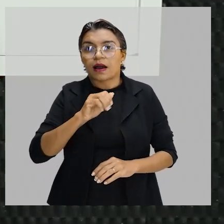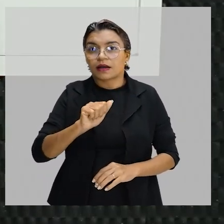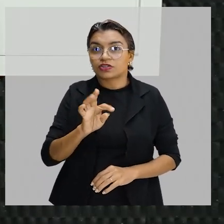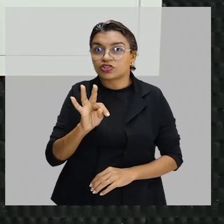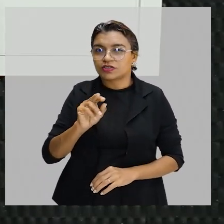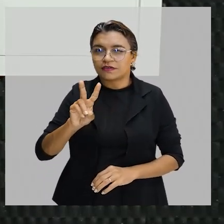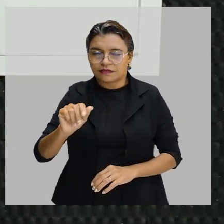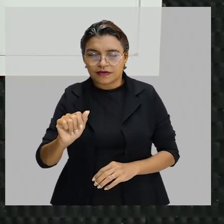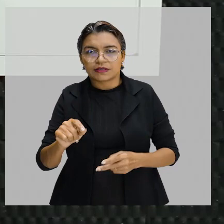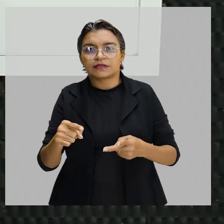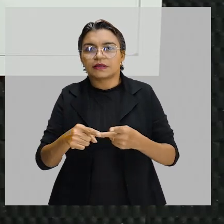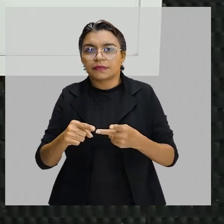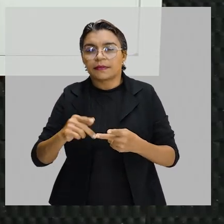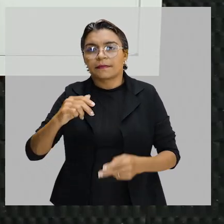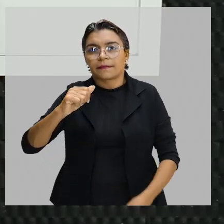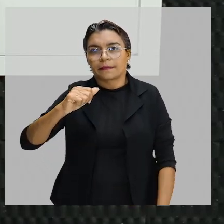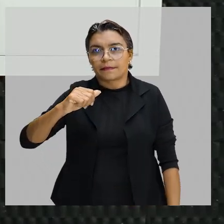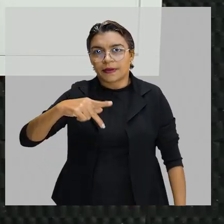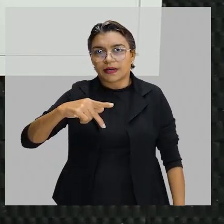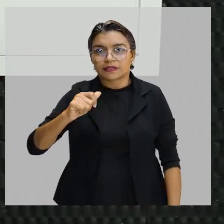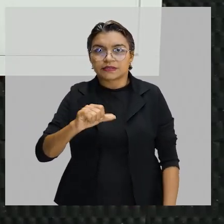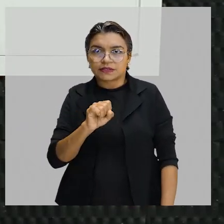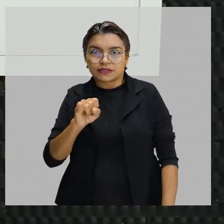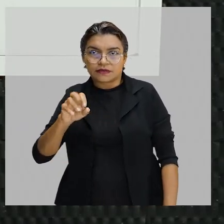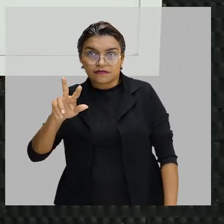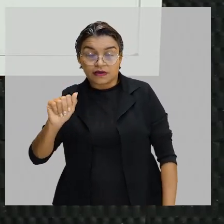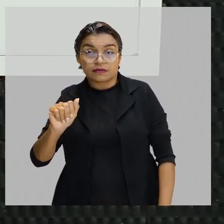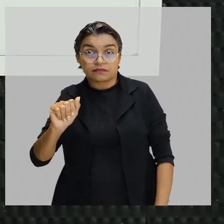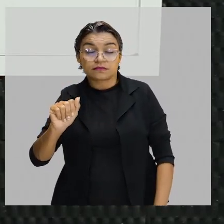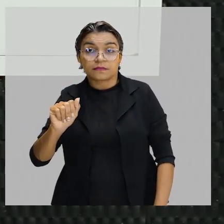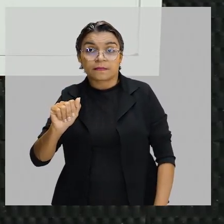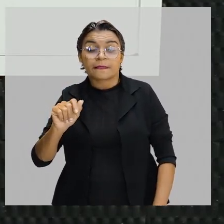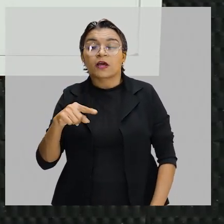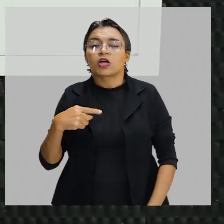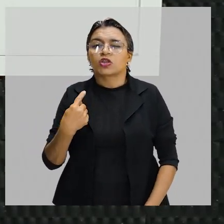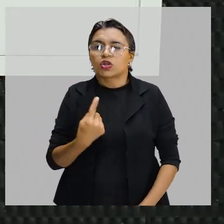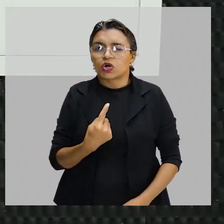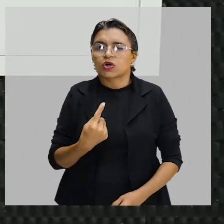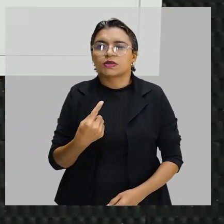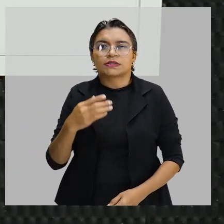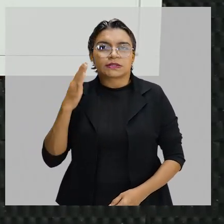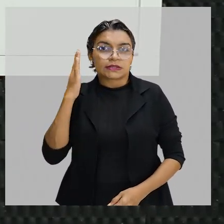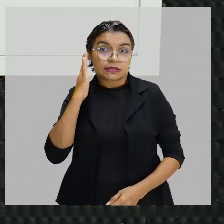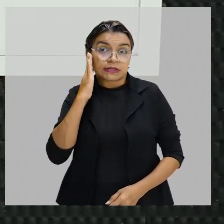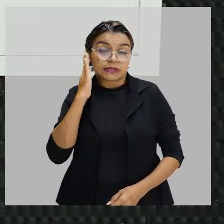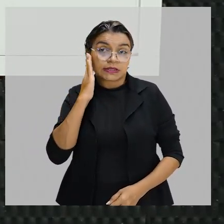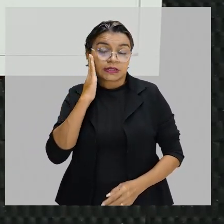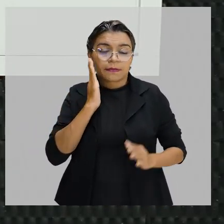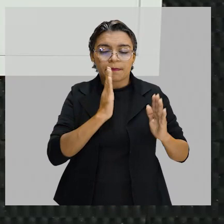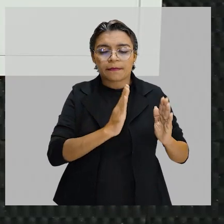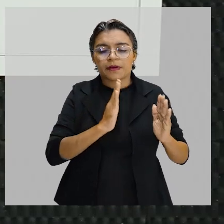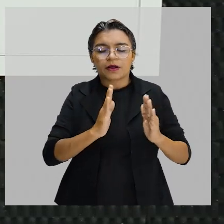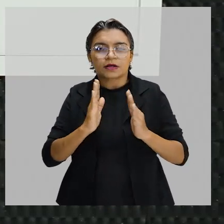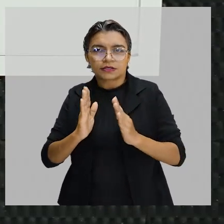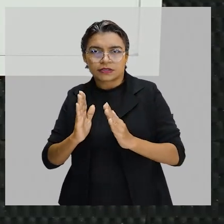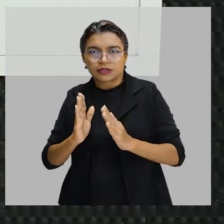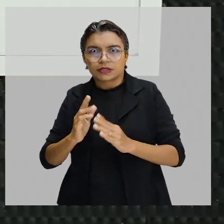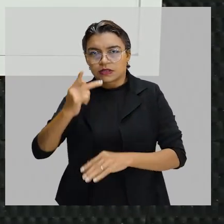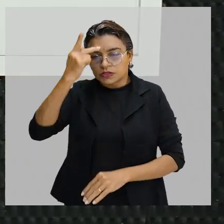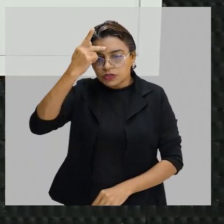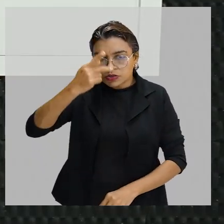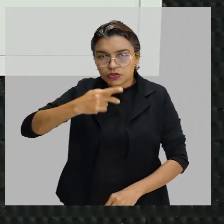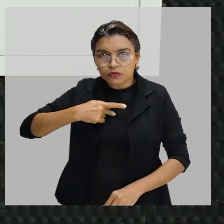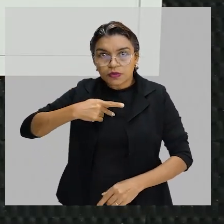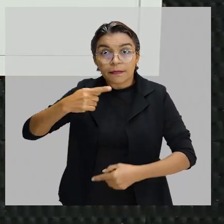ser buscados como reflexão primeiro, para a gente entender um processo de autonomia política. Porque se nós queremos